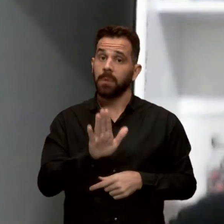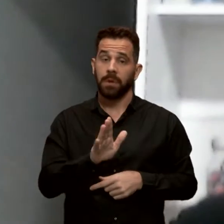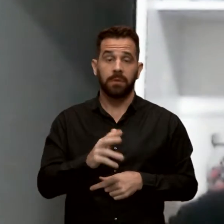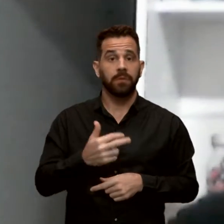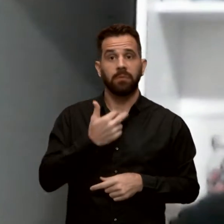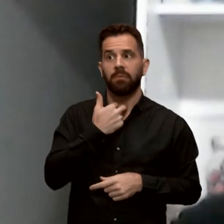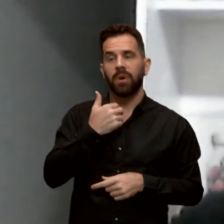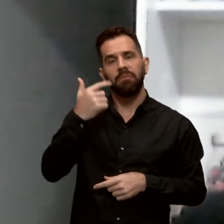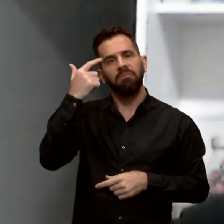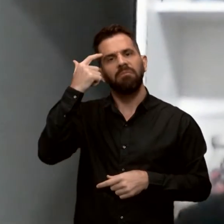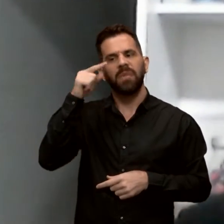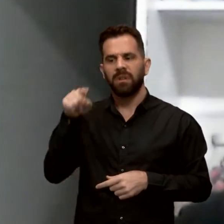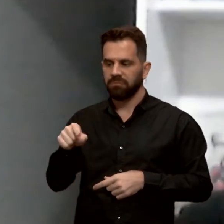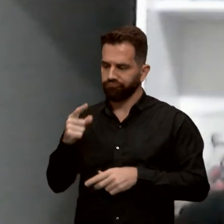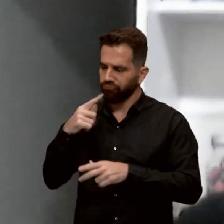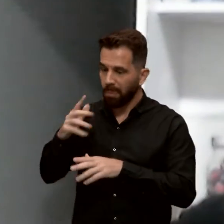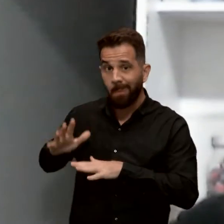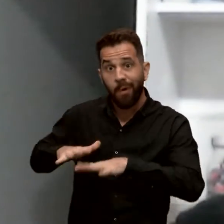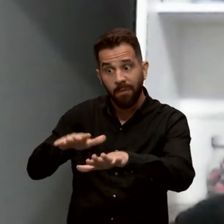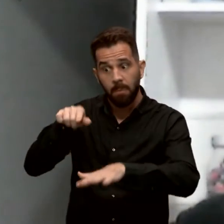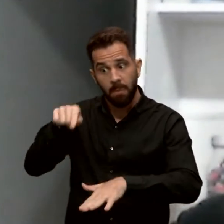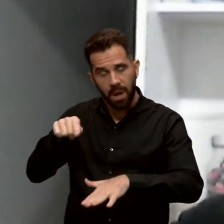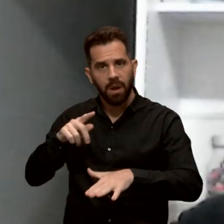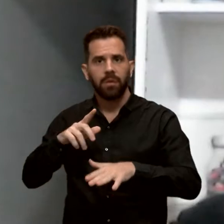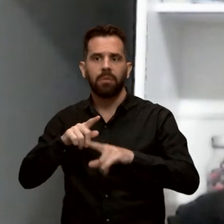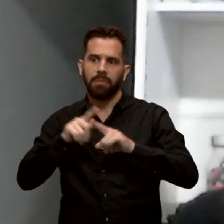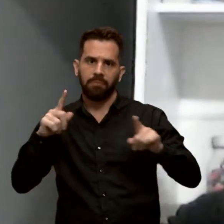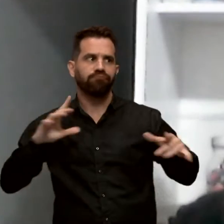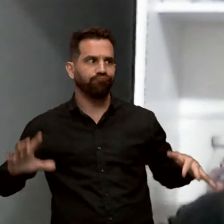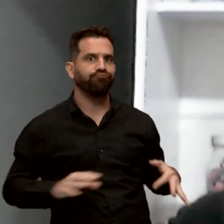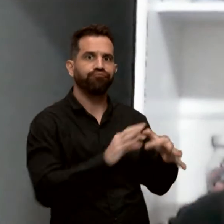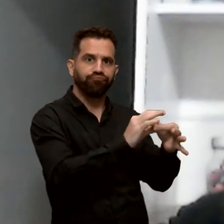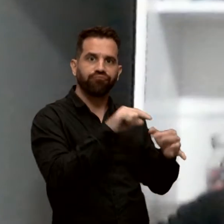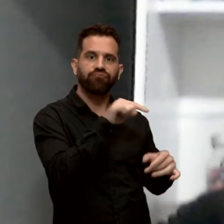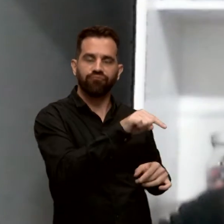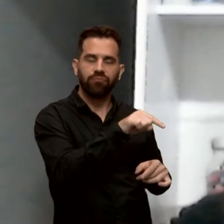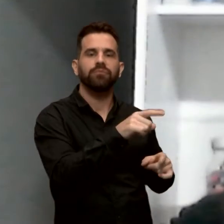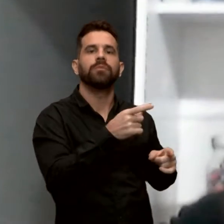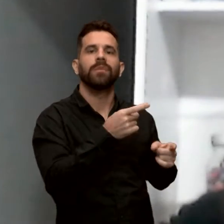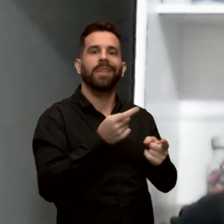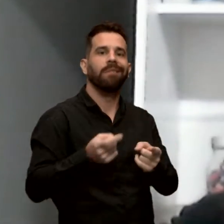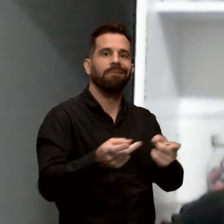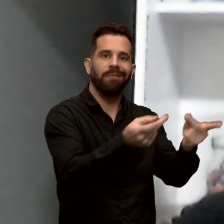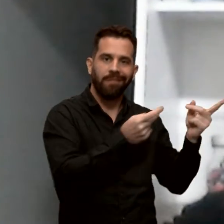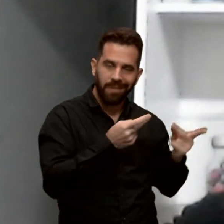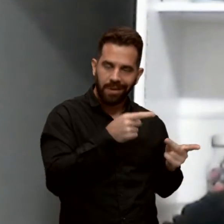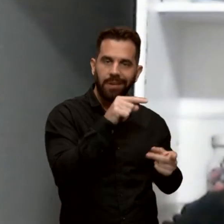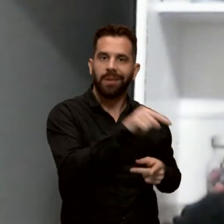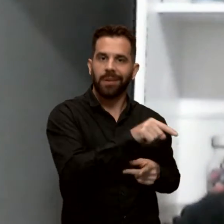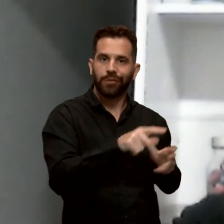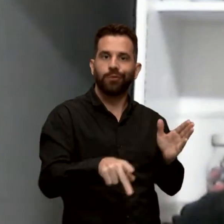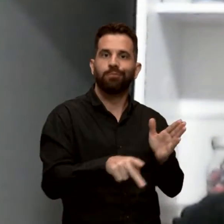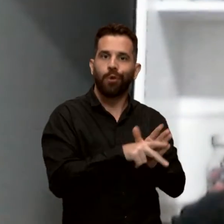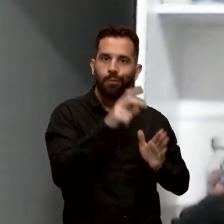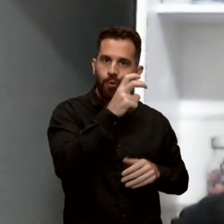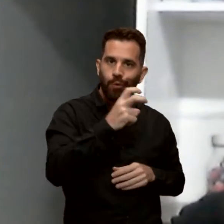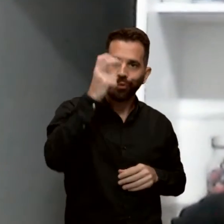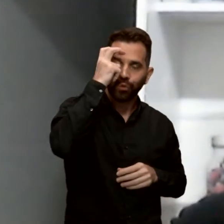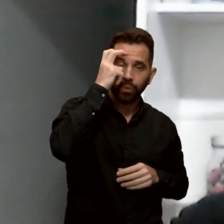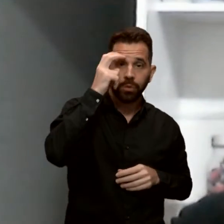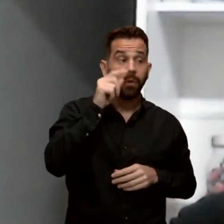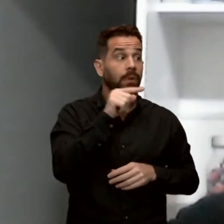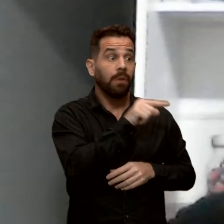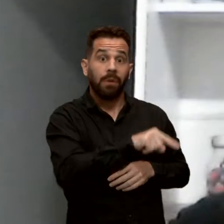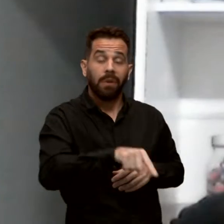em se relacionar com a indústria cultural, né, no sentido de ocupar um lugar que ainda é muito elitista e aproveitar esse poder